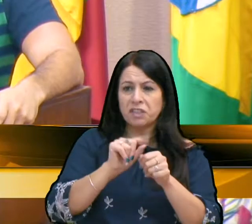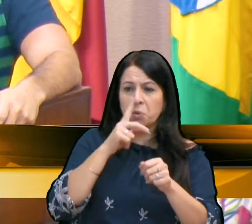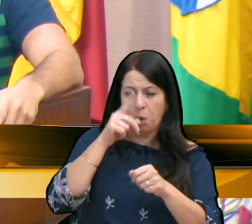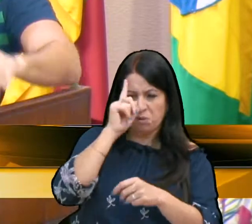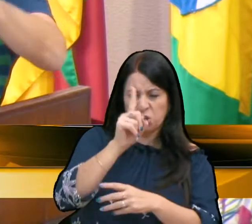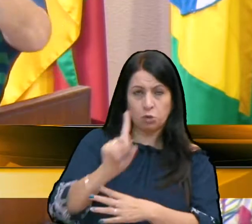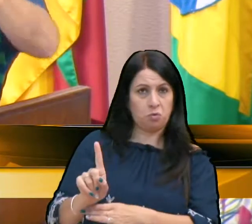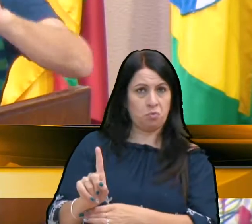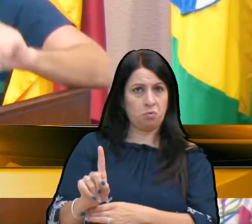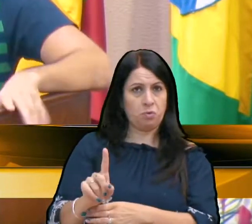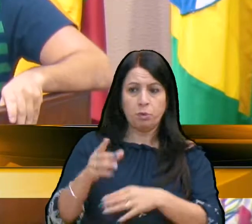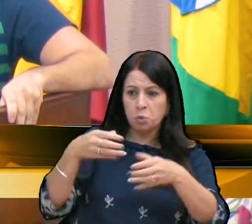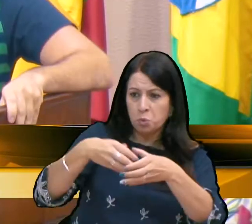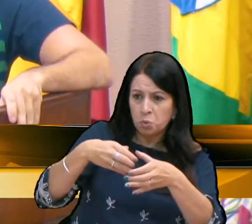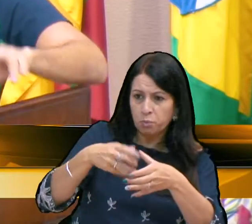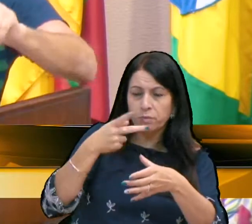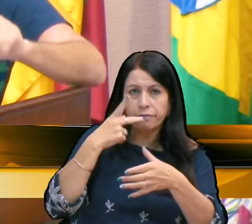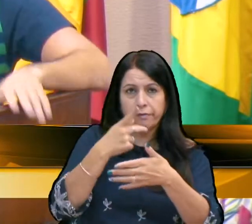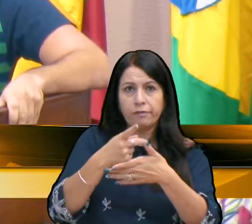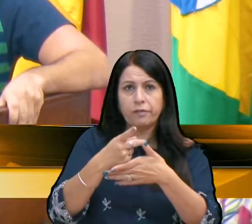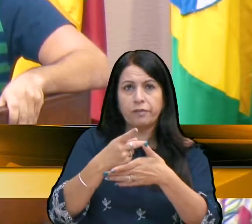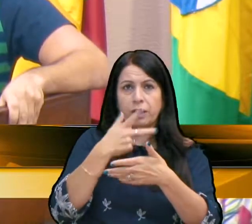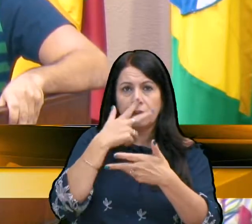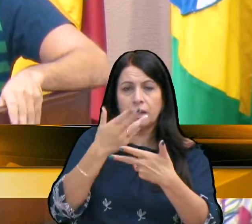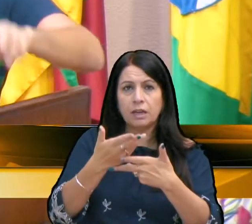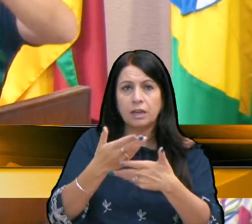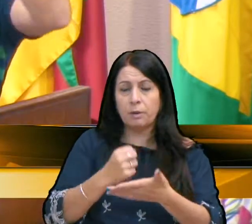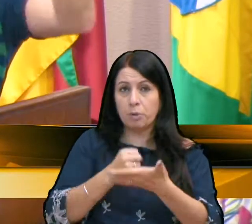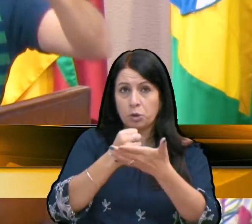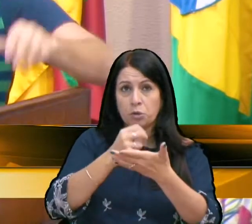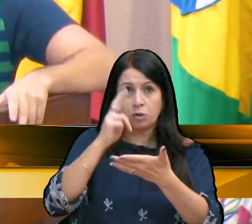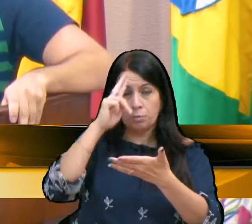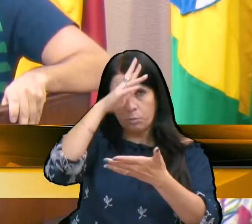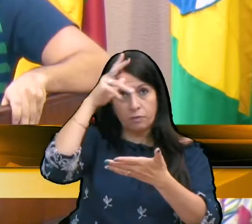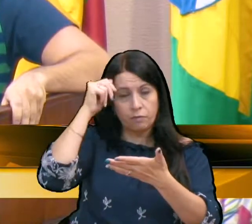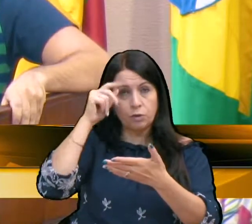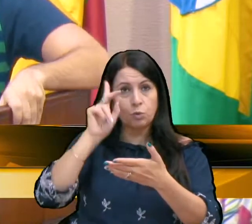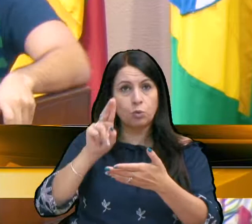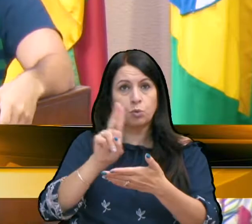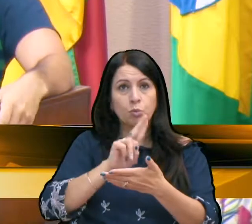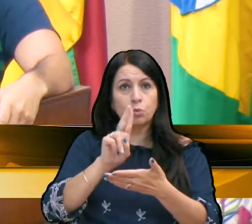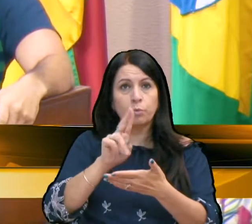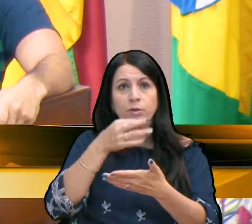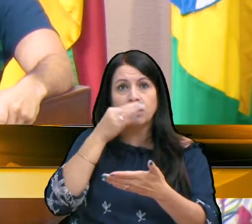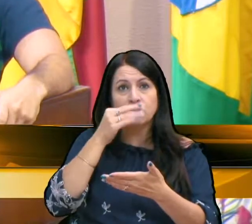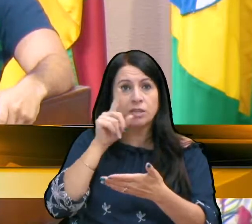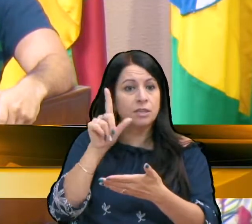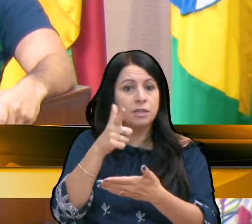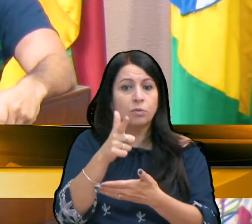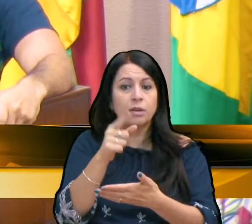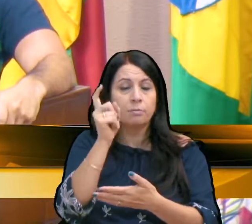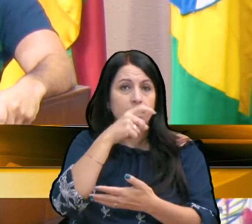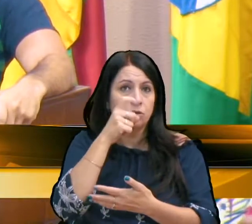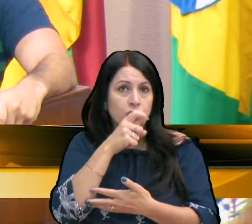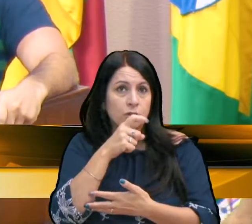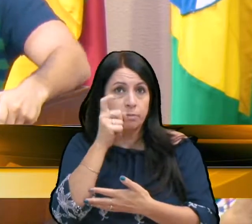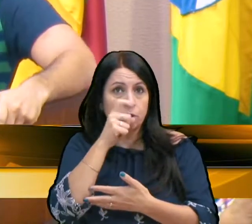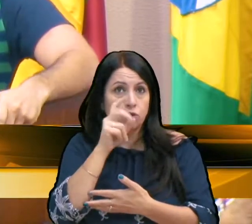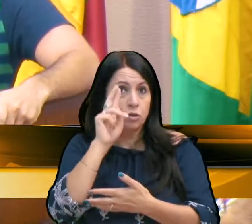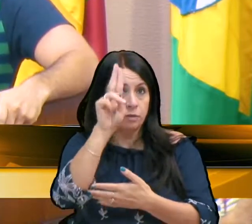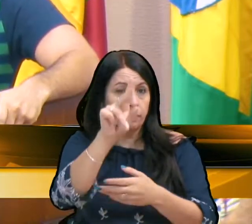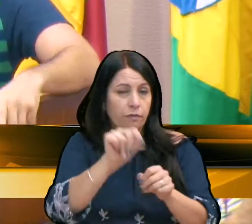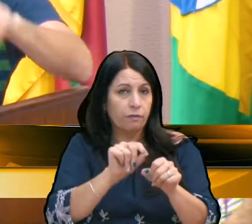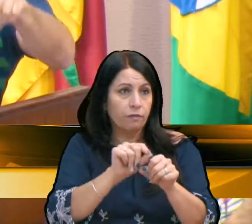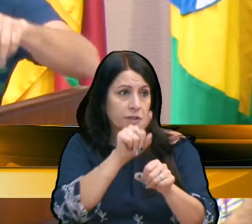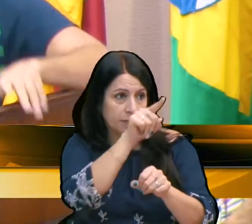ditadura. Ainda mais por um grupo que diz ser apoiador do prefeito e que o nome do grupo é Caxias Sem Mentira. Eles que vão dizer que Caxias Sem Mentira pulou o roteiro